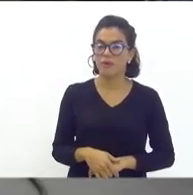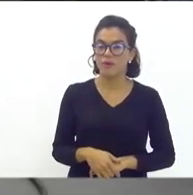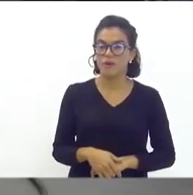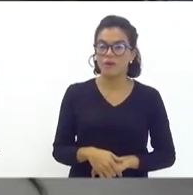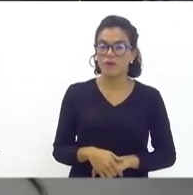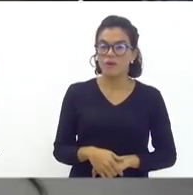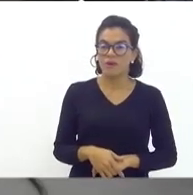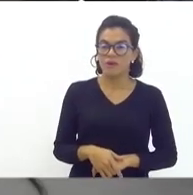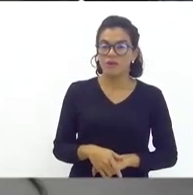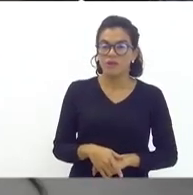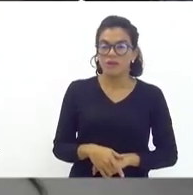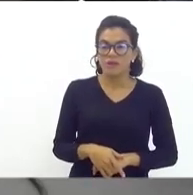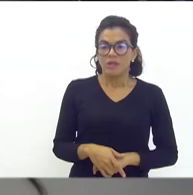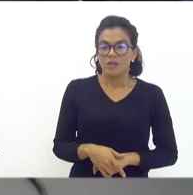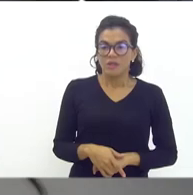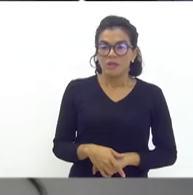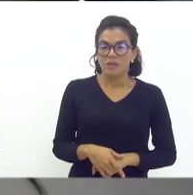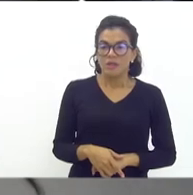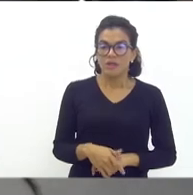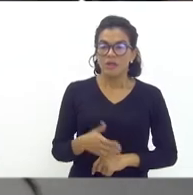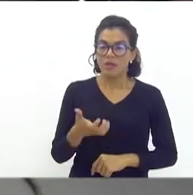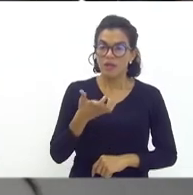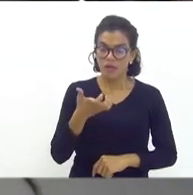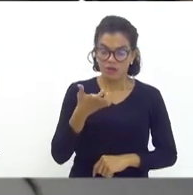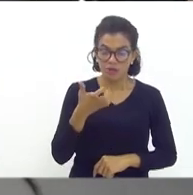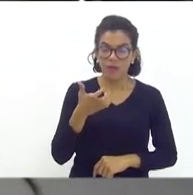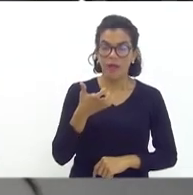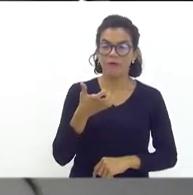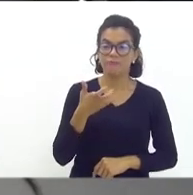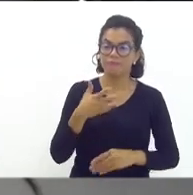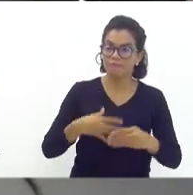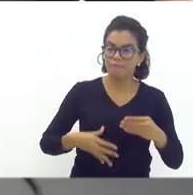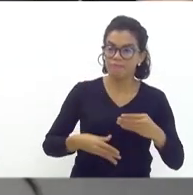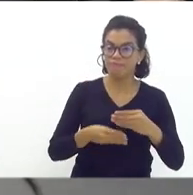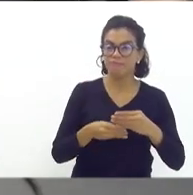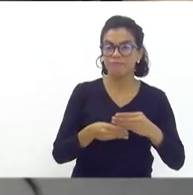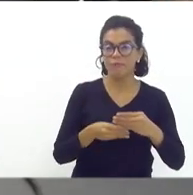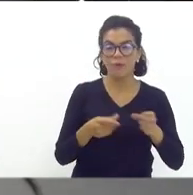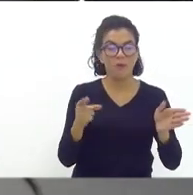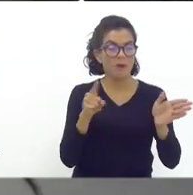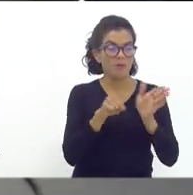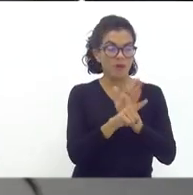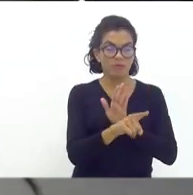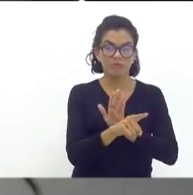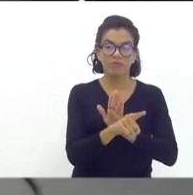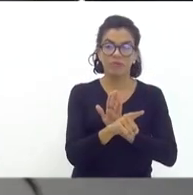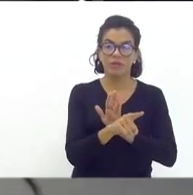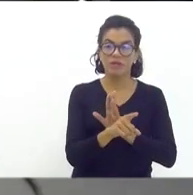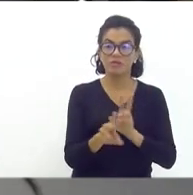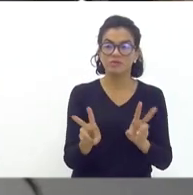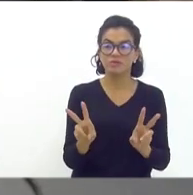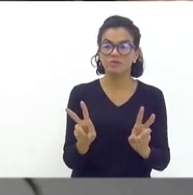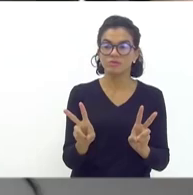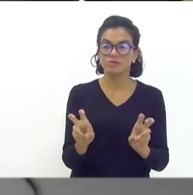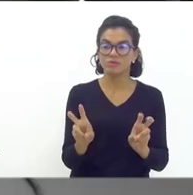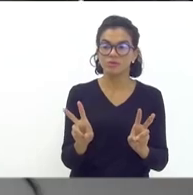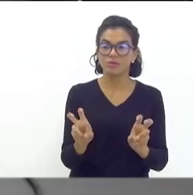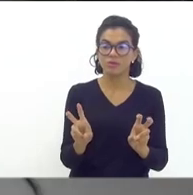eu quero falar também Presidente aí seria uma pergunta que eu queria fazer sobre